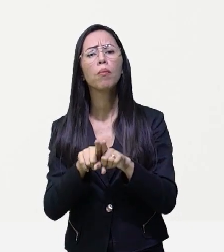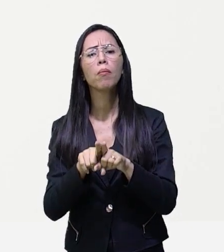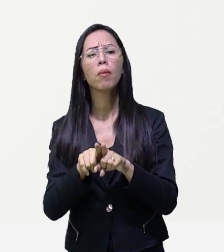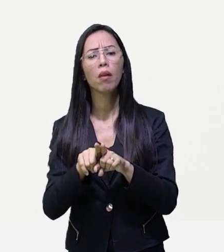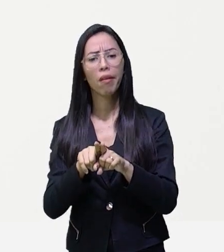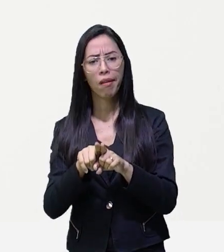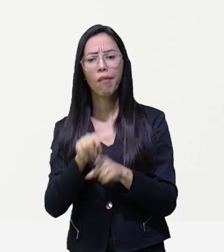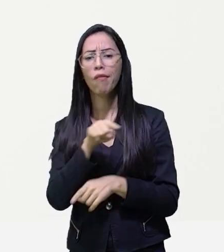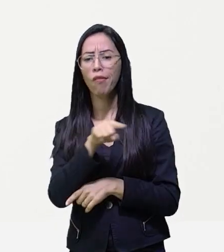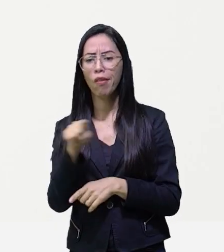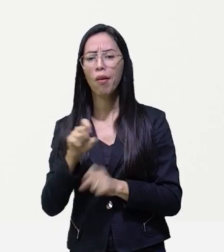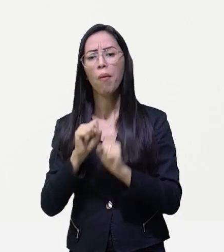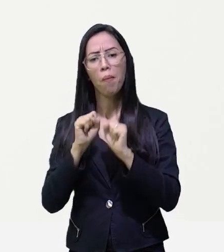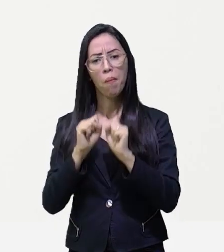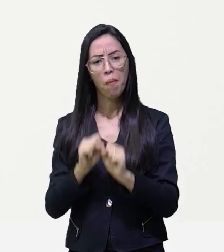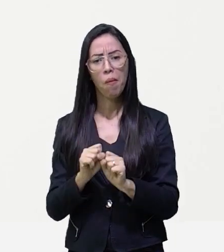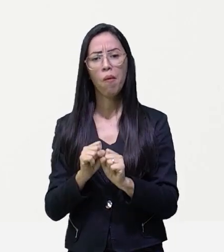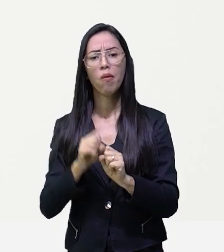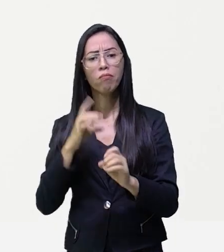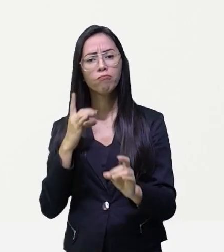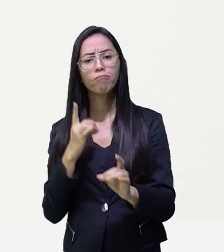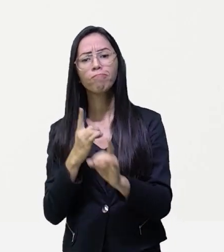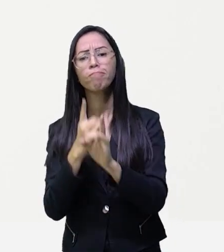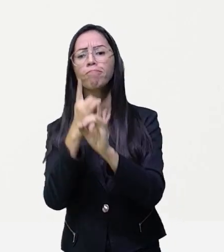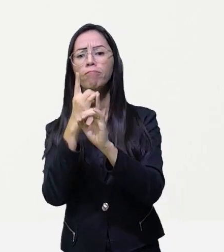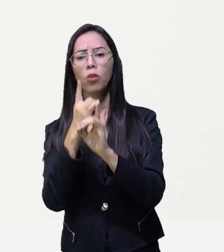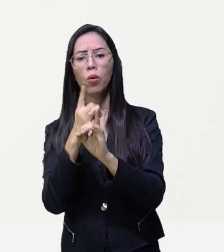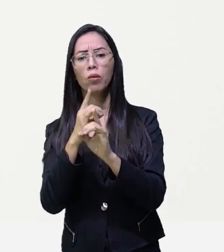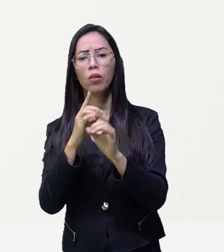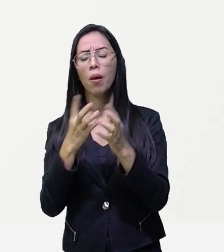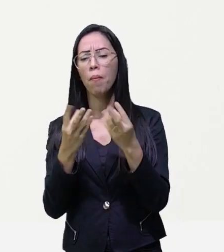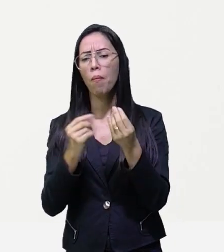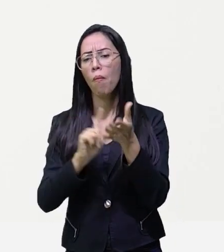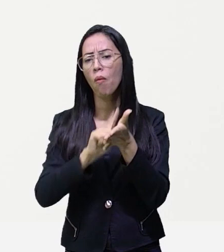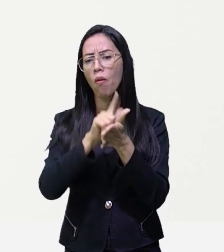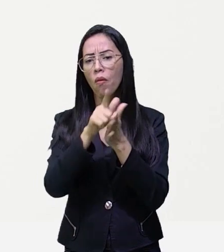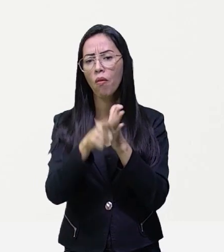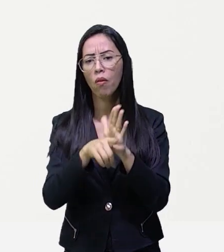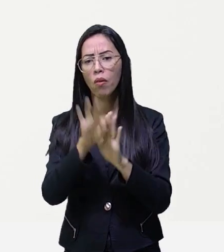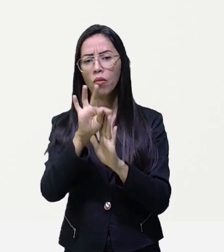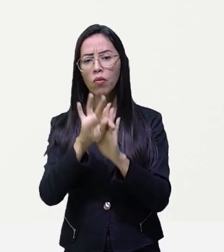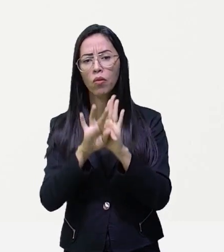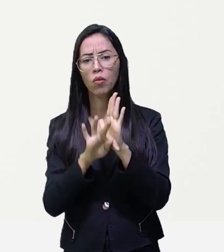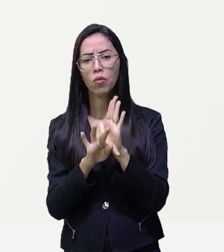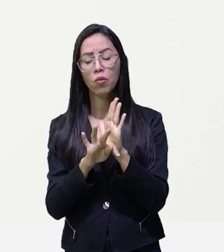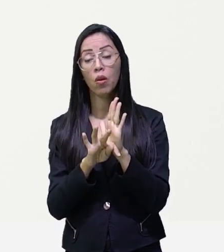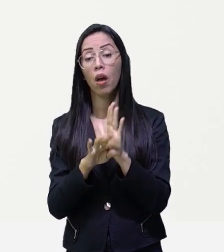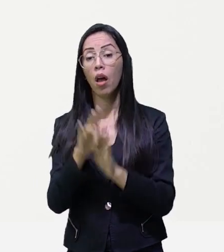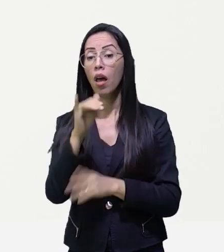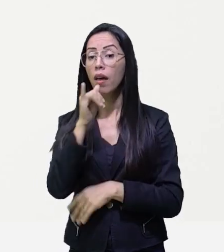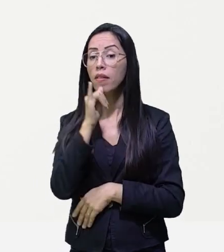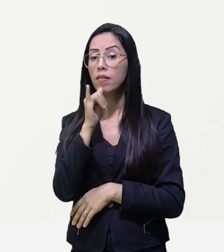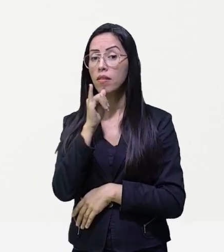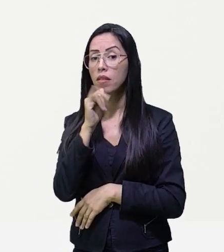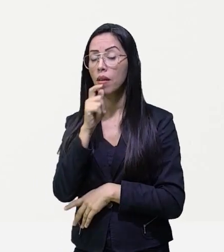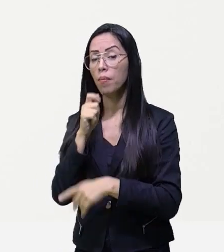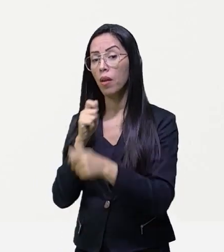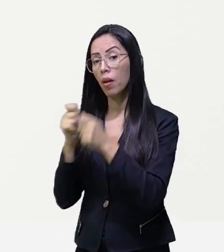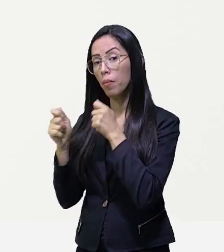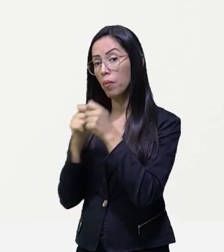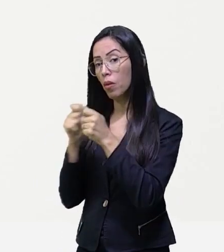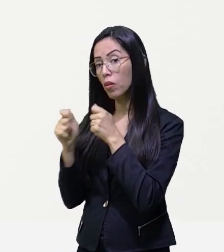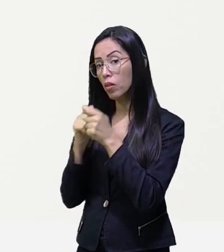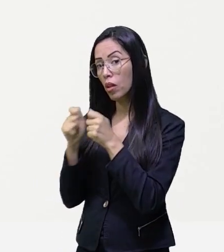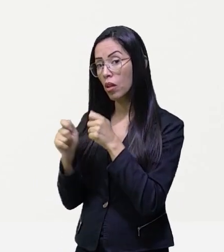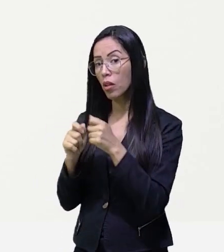textuais, percebam. Ele é encontrado em muitos gêneros textuais. Entre eles, a